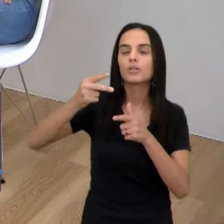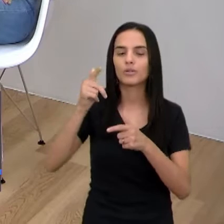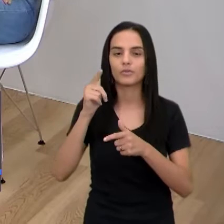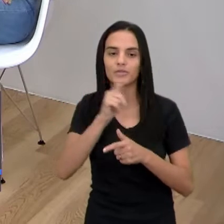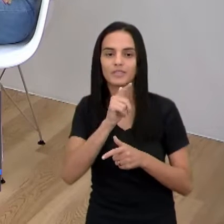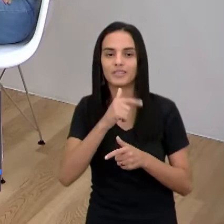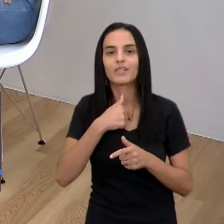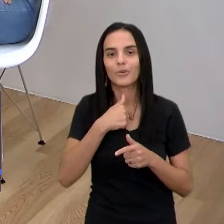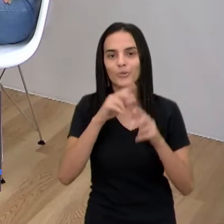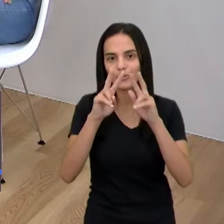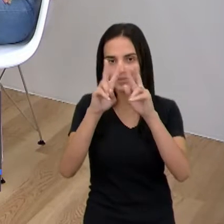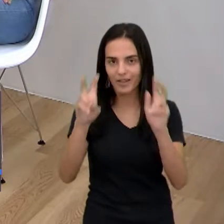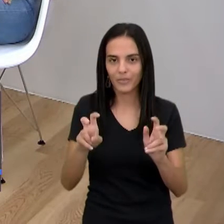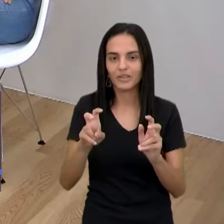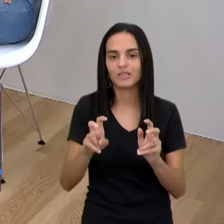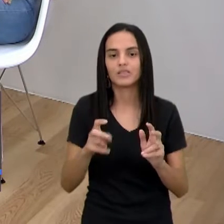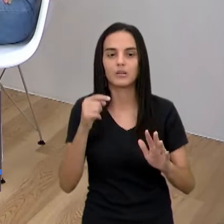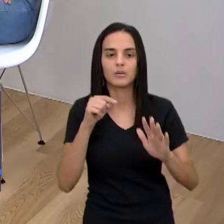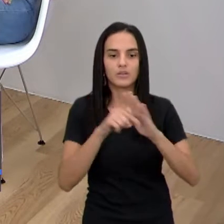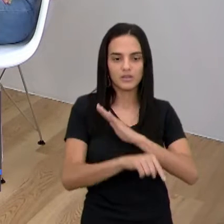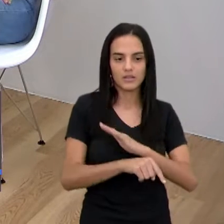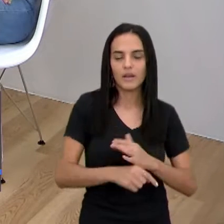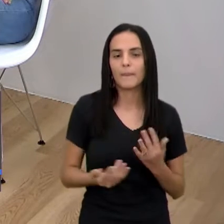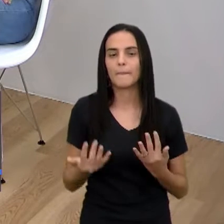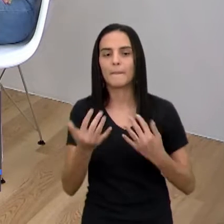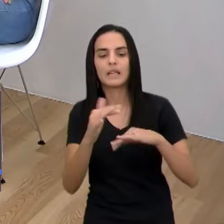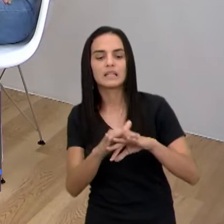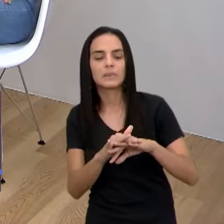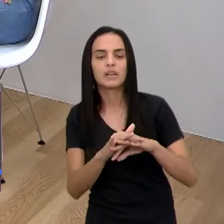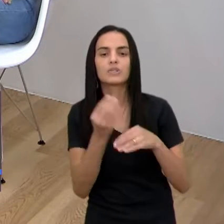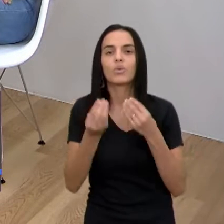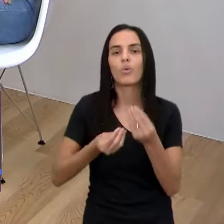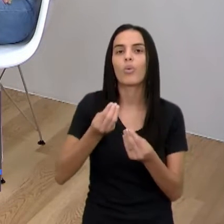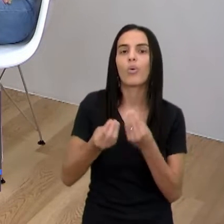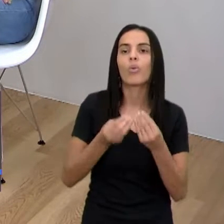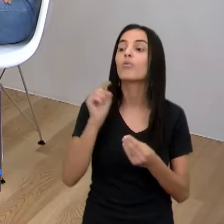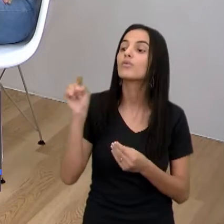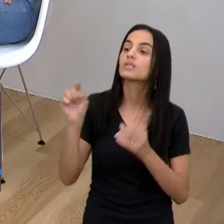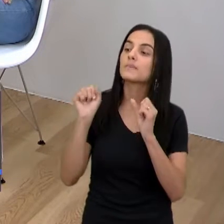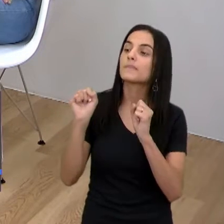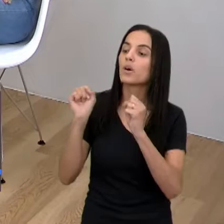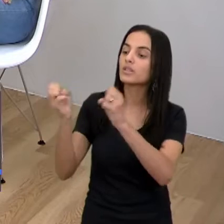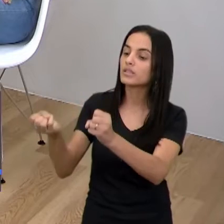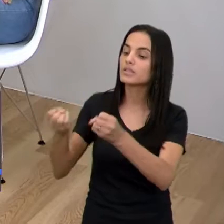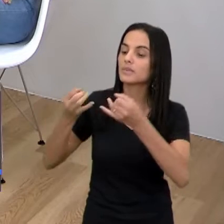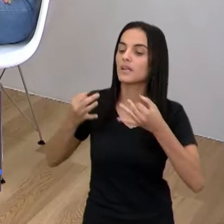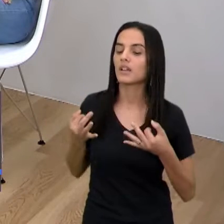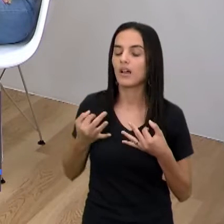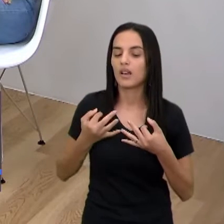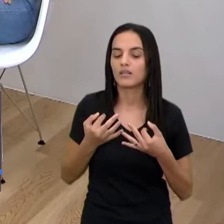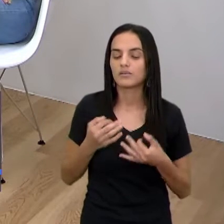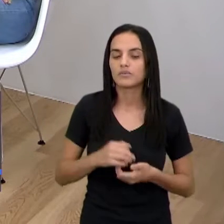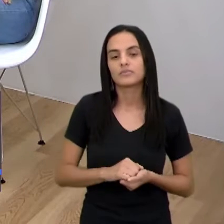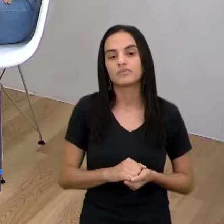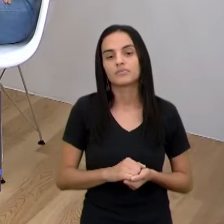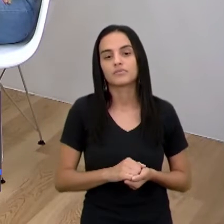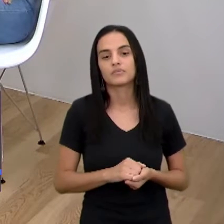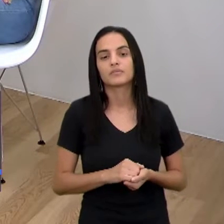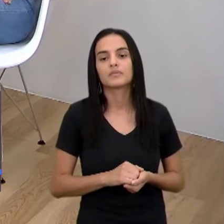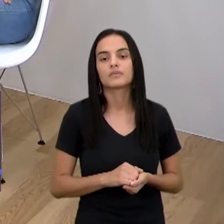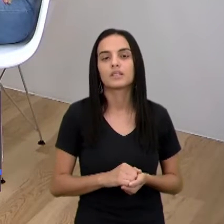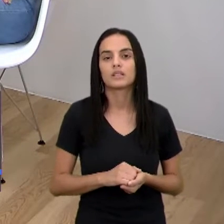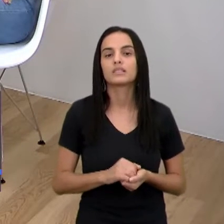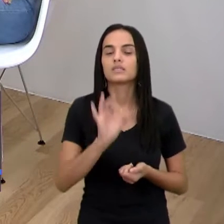nome do nosso aprofundamento. Matematicamente, como você poderia justificar essa